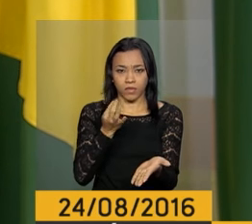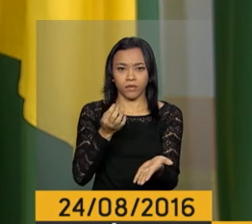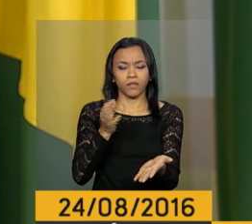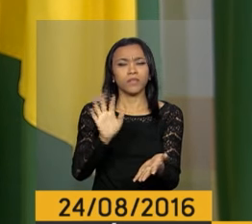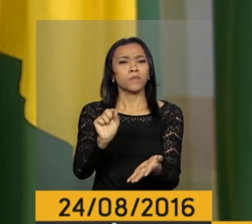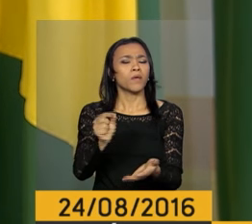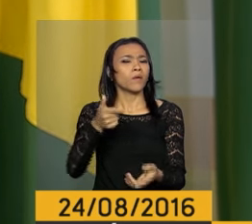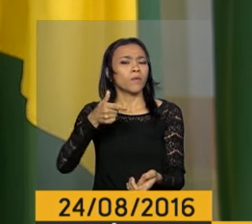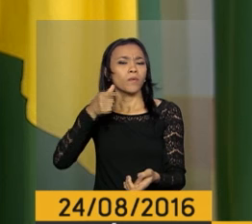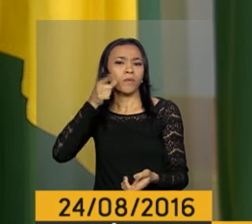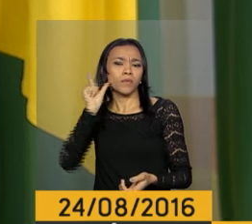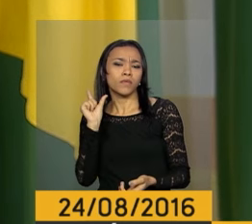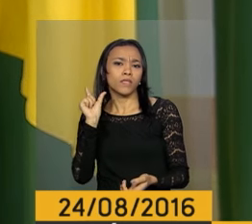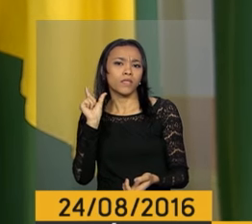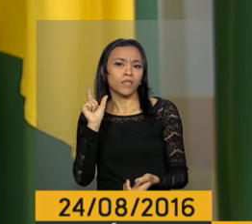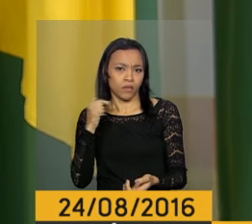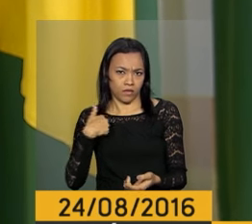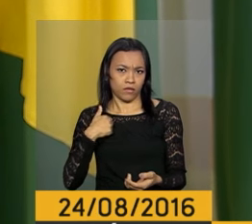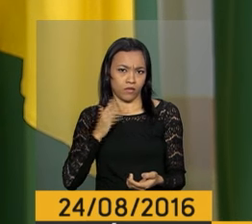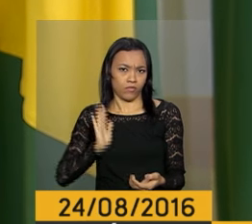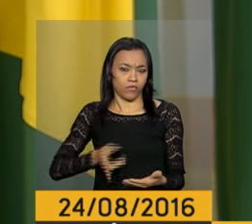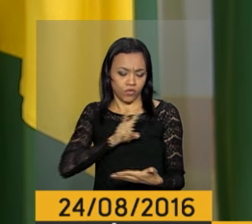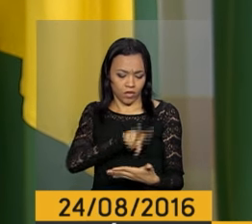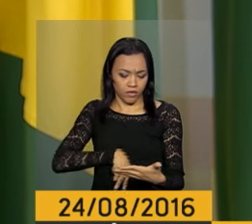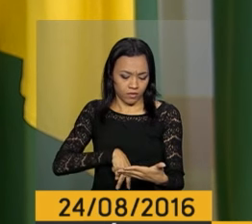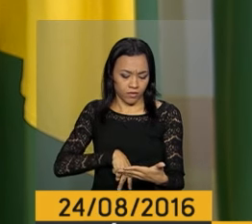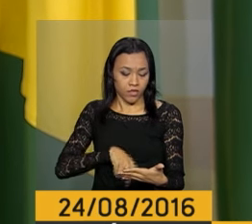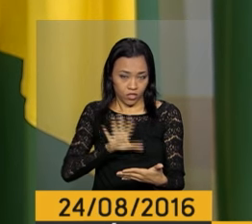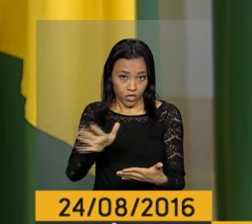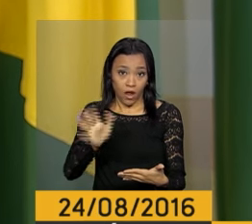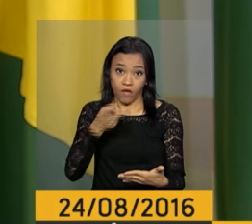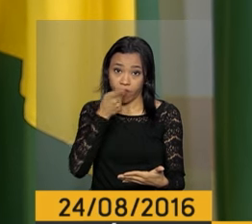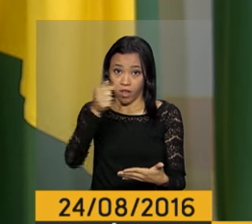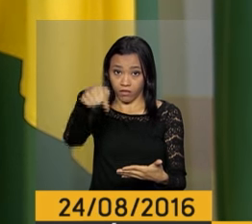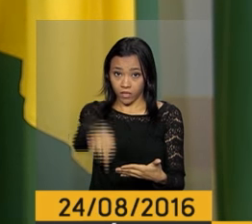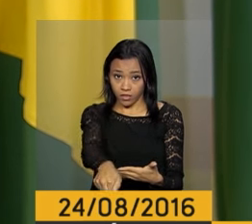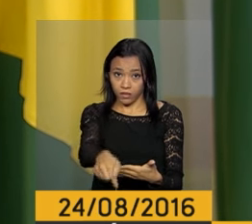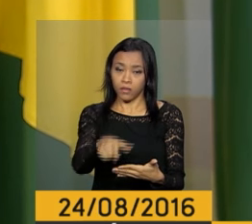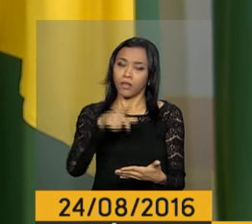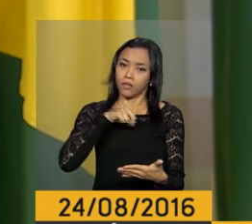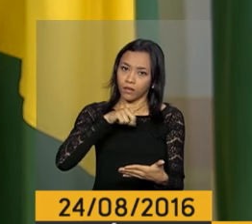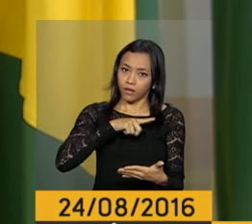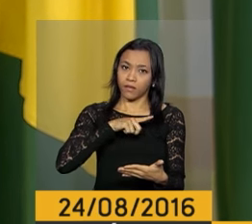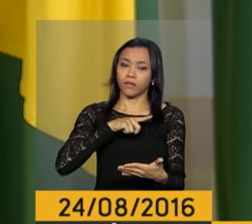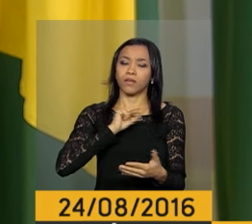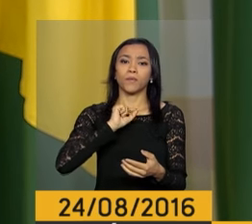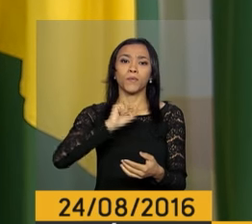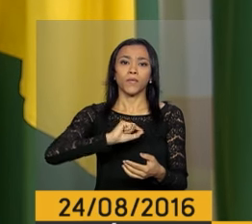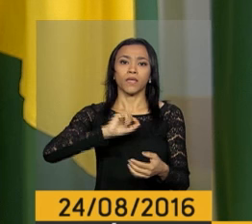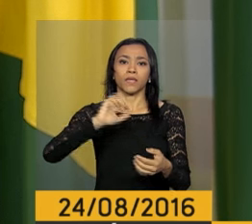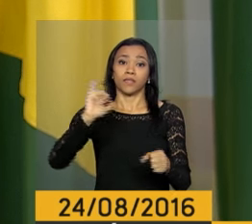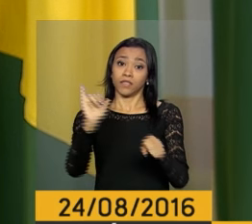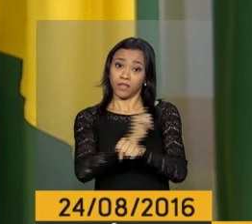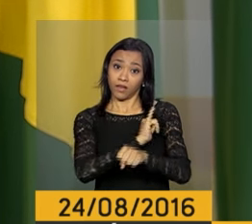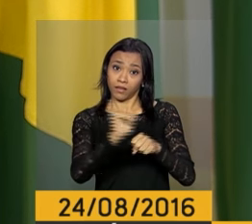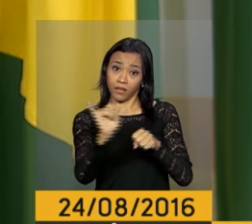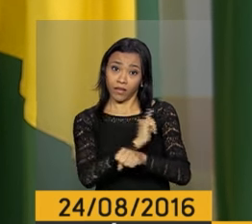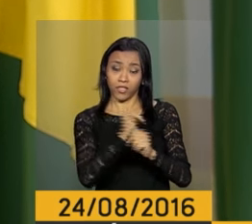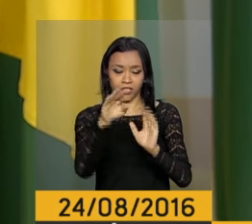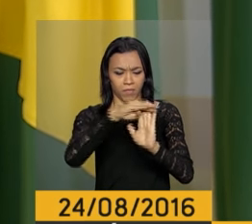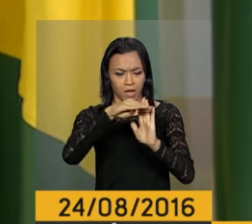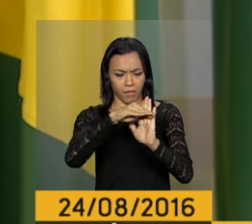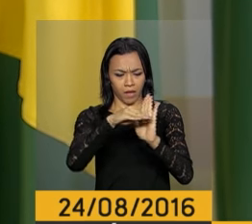ontem eu li e aqui foi mencionado. Há procedimentos, como diz lá, com antiguidade